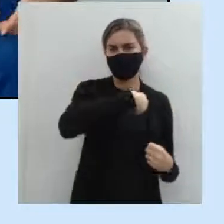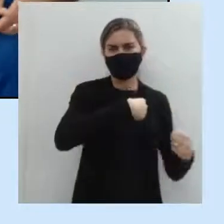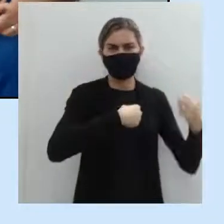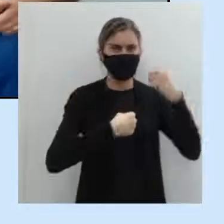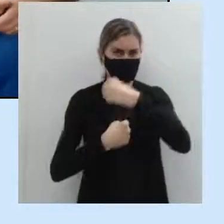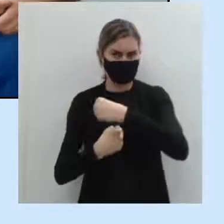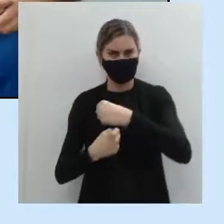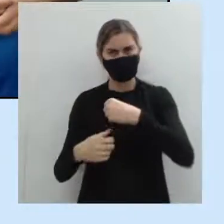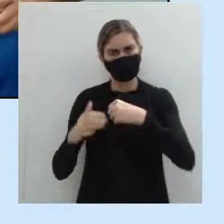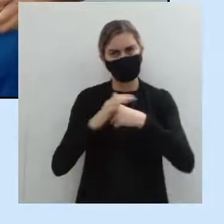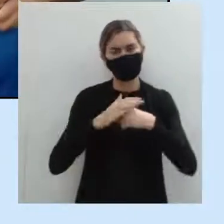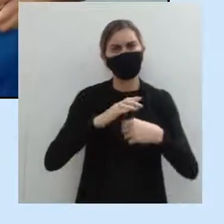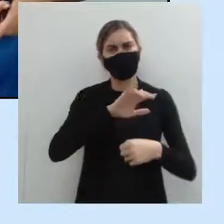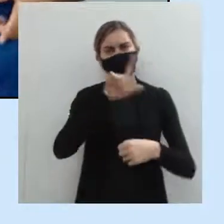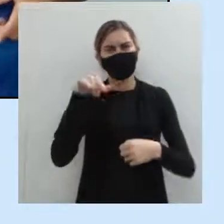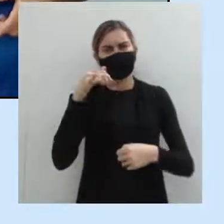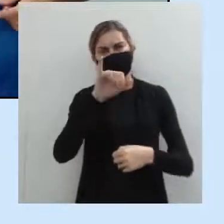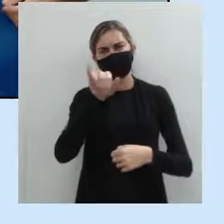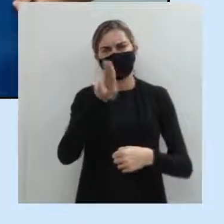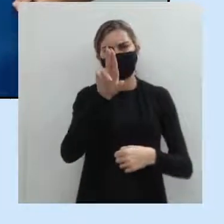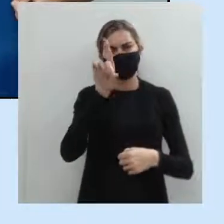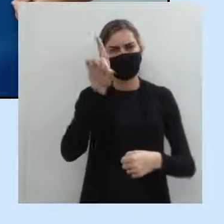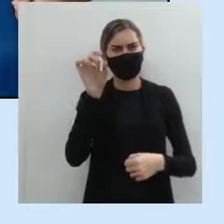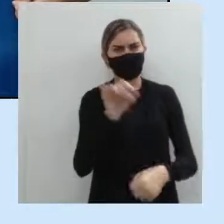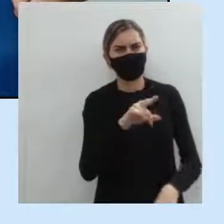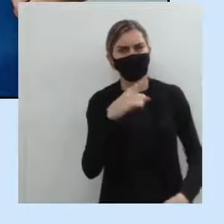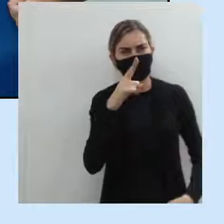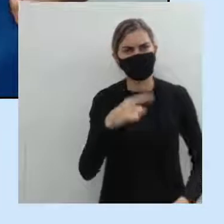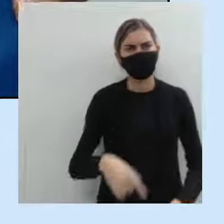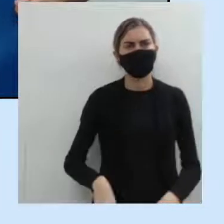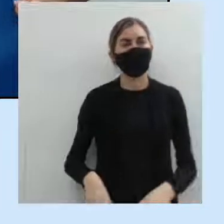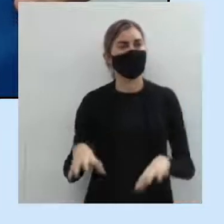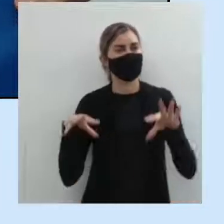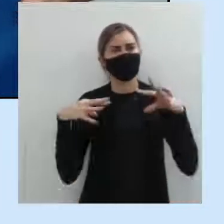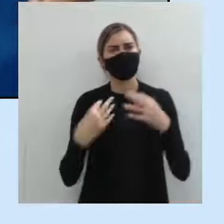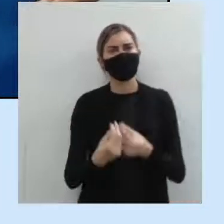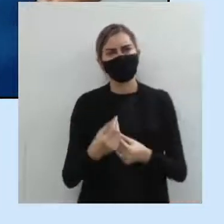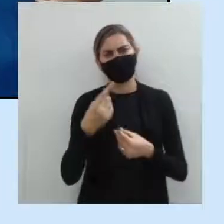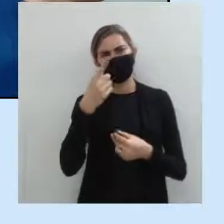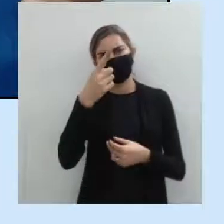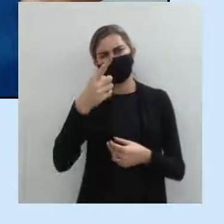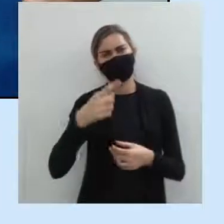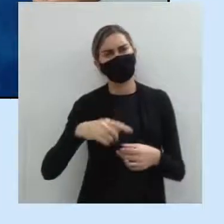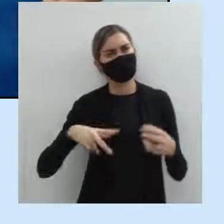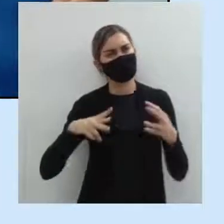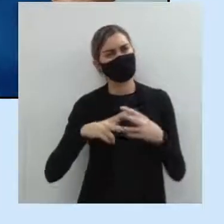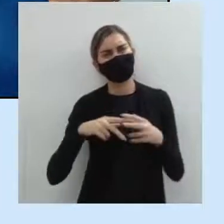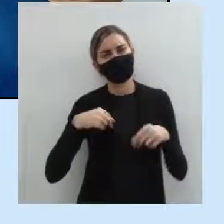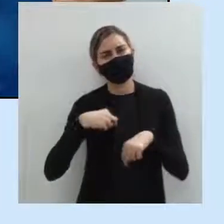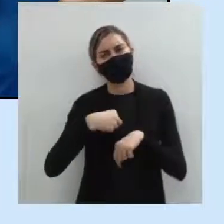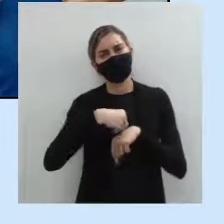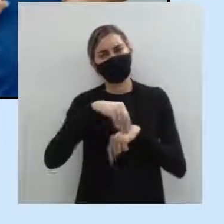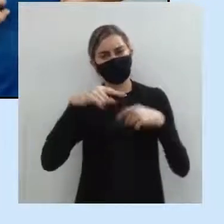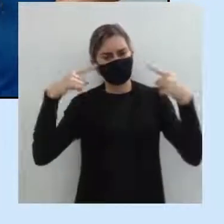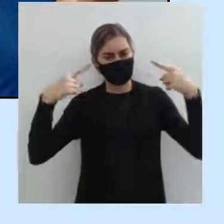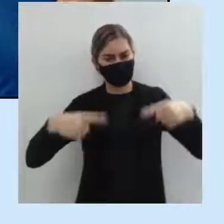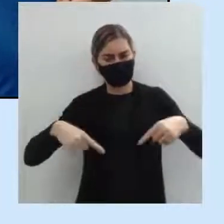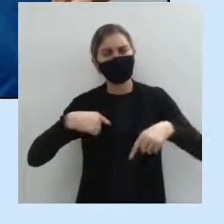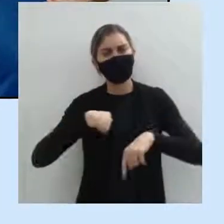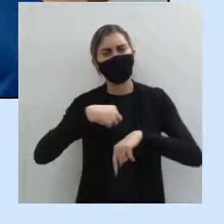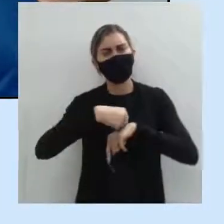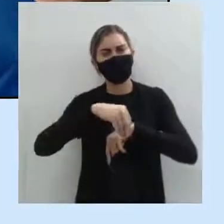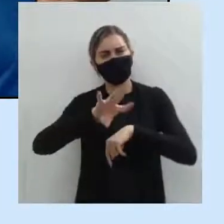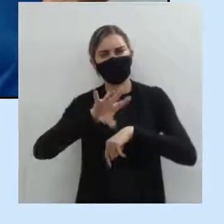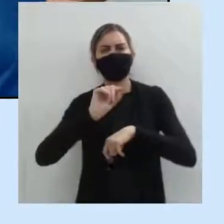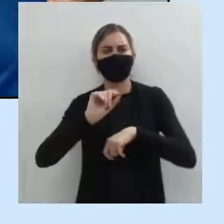à direita, o judô. Todas essas lutas, gente, perceba que elas trazem os elementos que